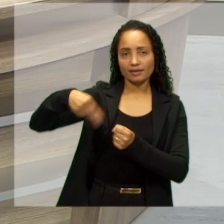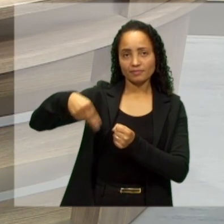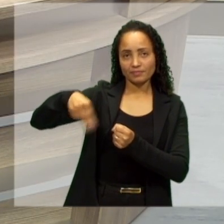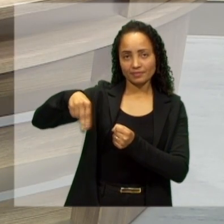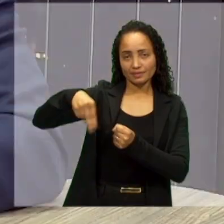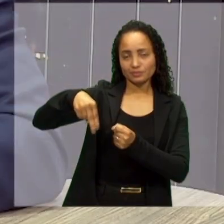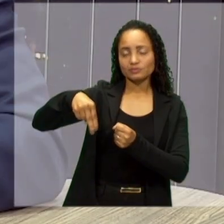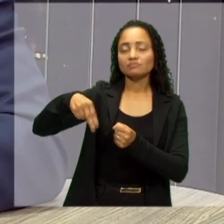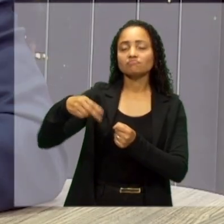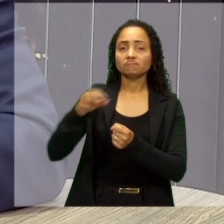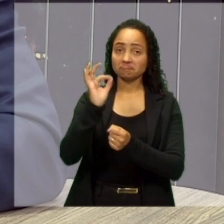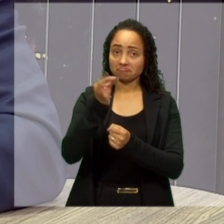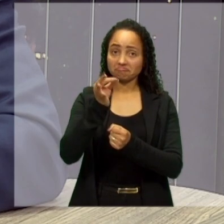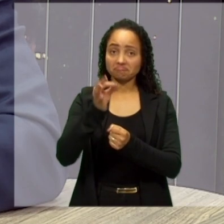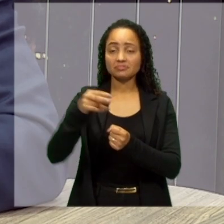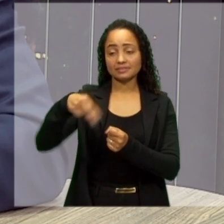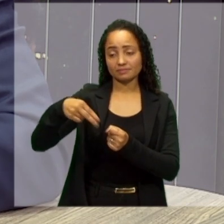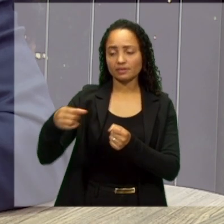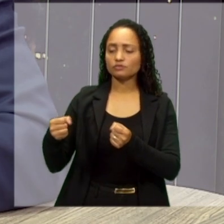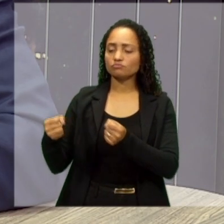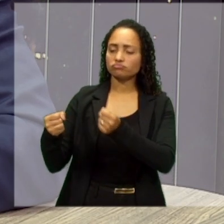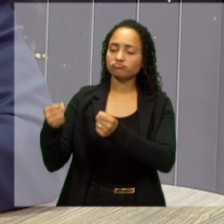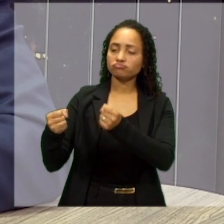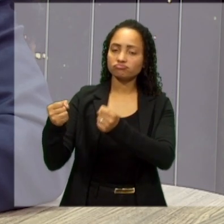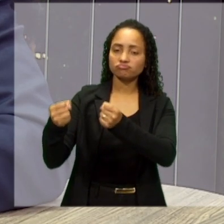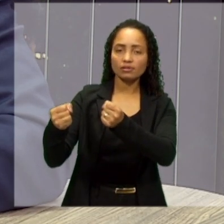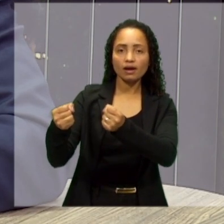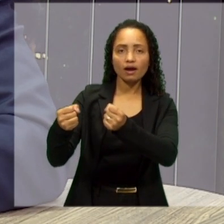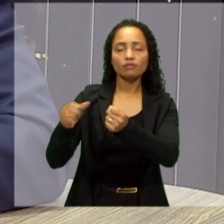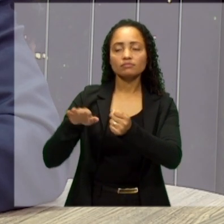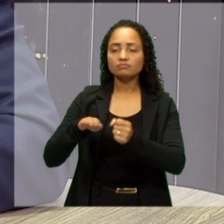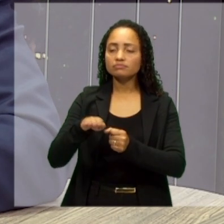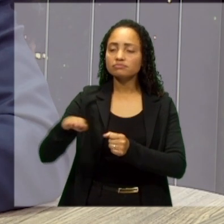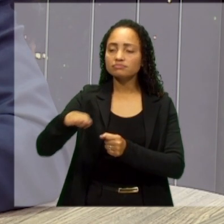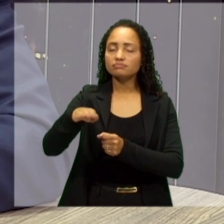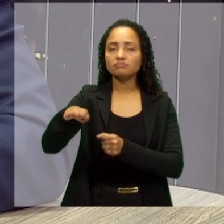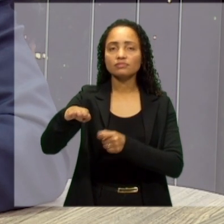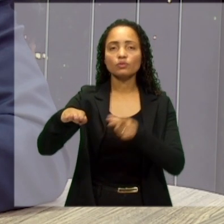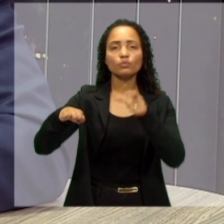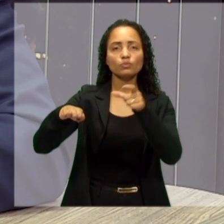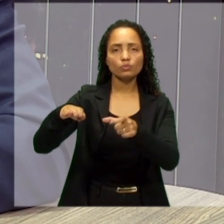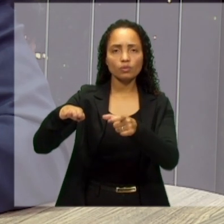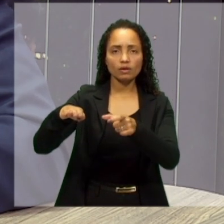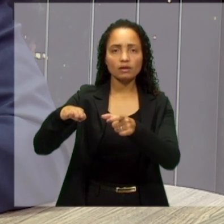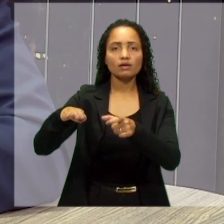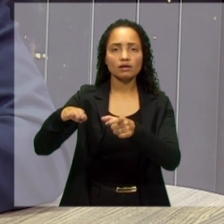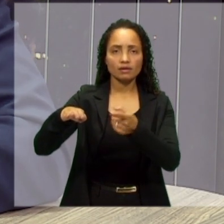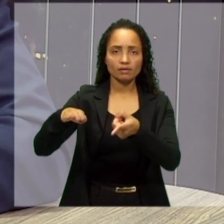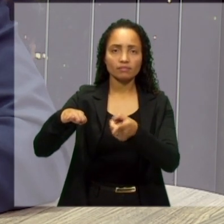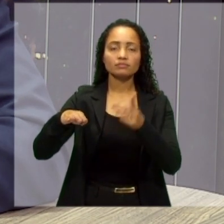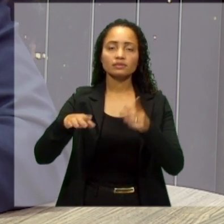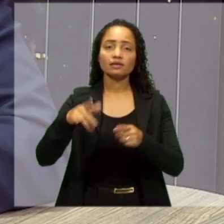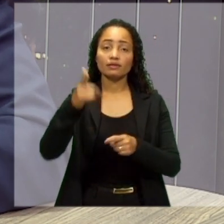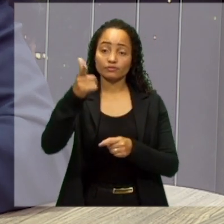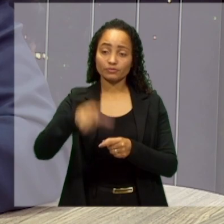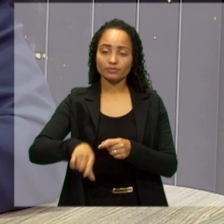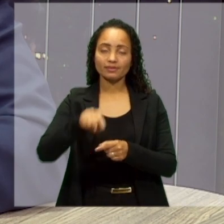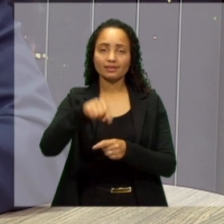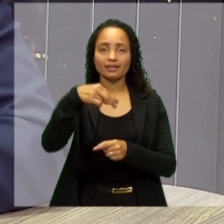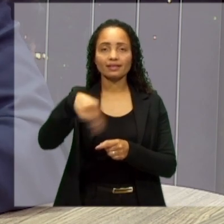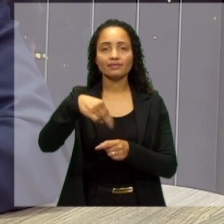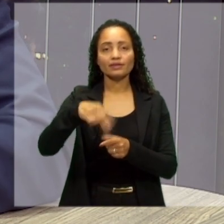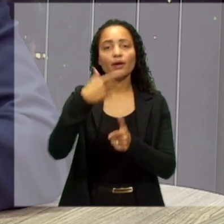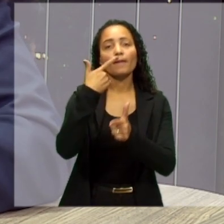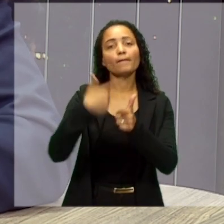exatamente. Constatando a existência de uma demanda que vem se repetindo em Navegantes, por exemplo, um